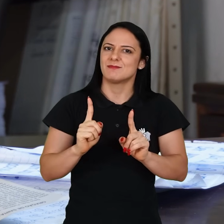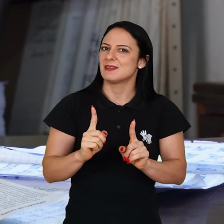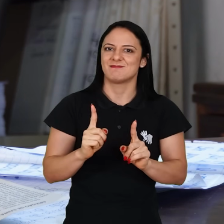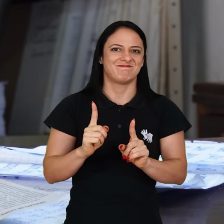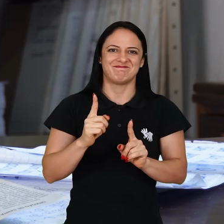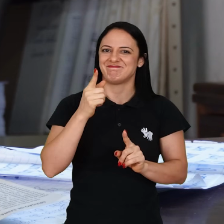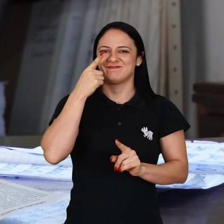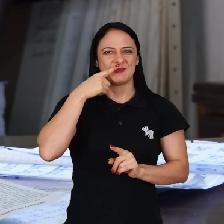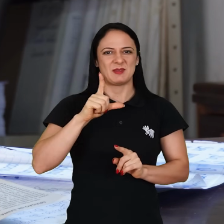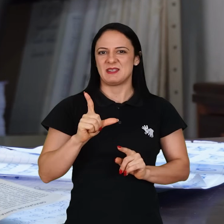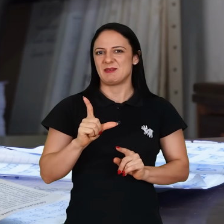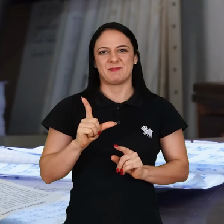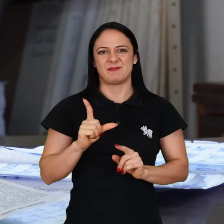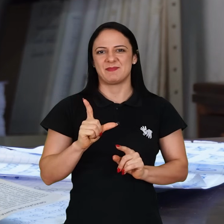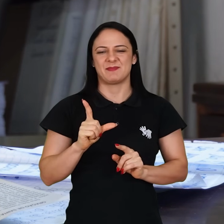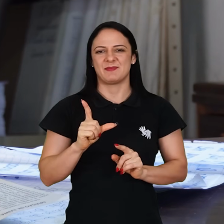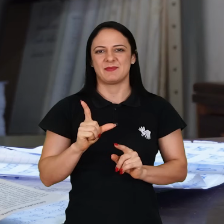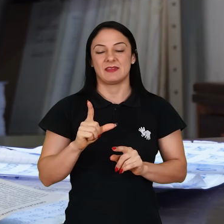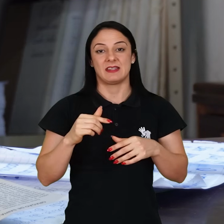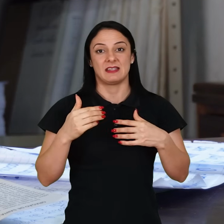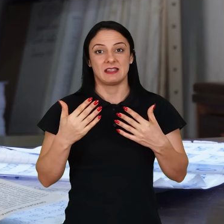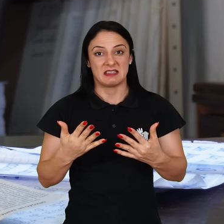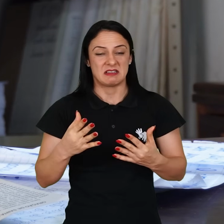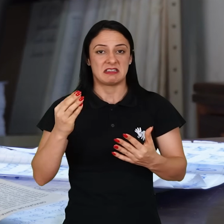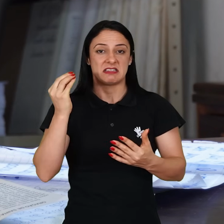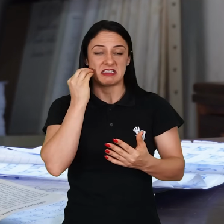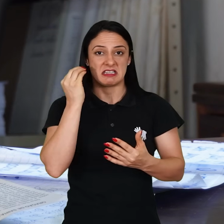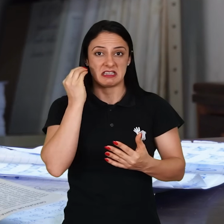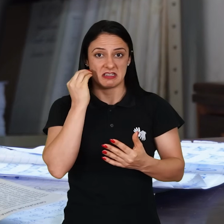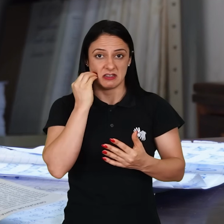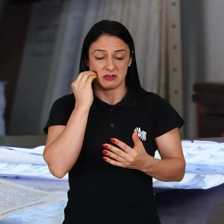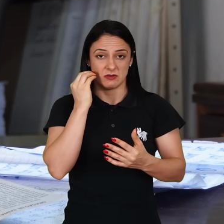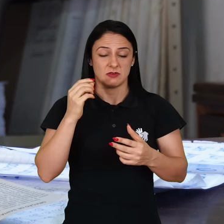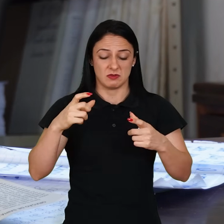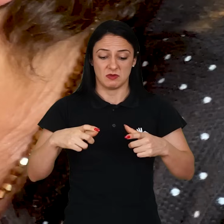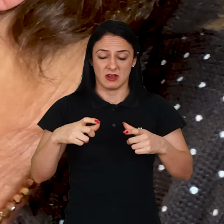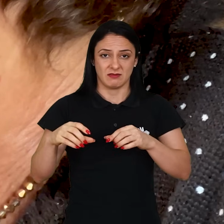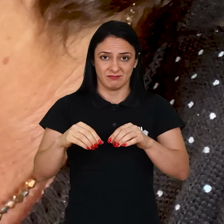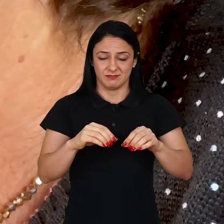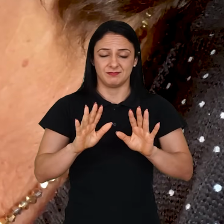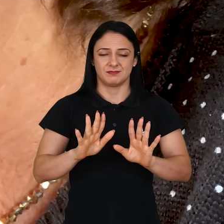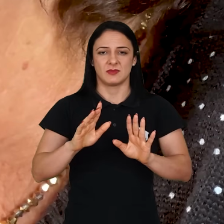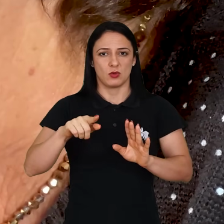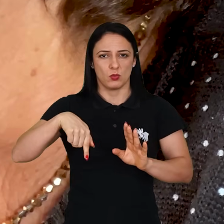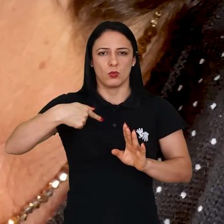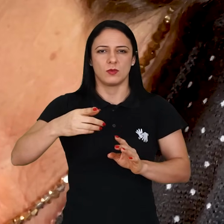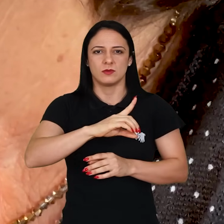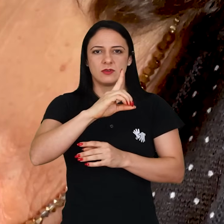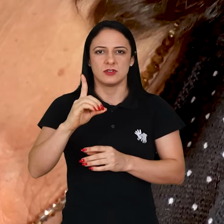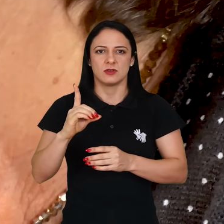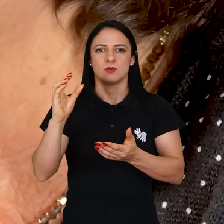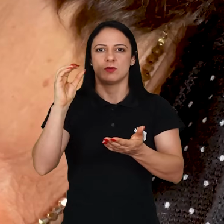a cruz. Não conseguiram derrubar a cruz, mesmo ela estando em terreno arenoso. No outro dia, eles vieram